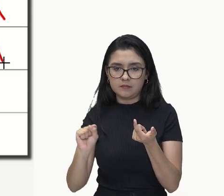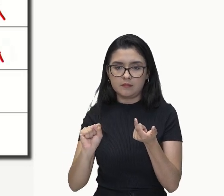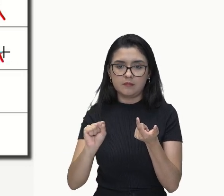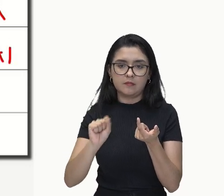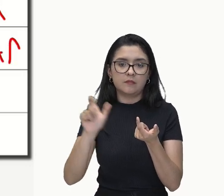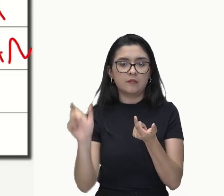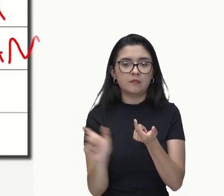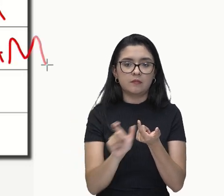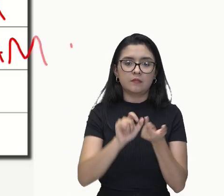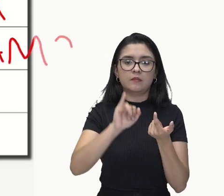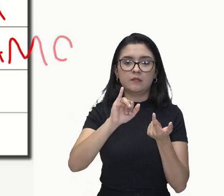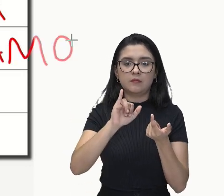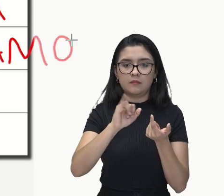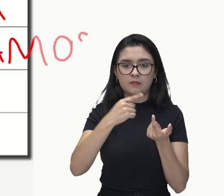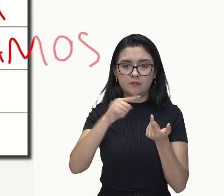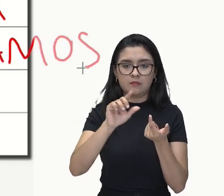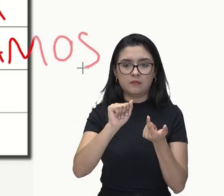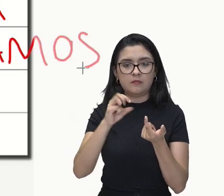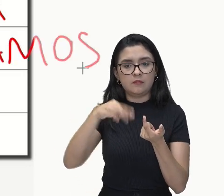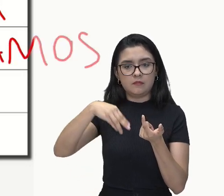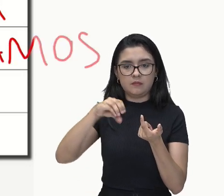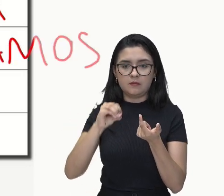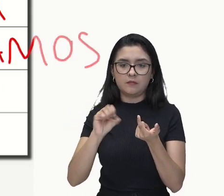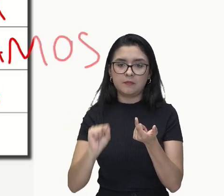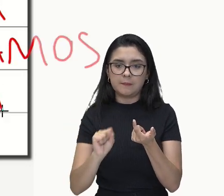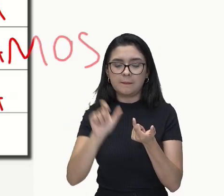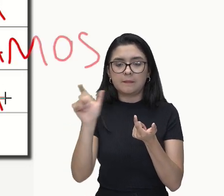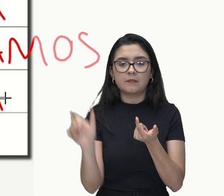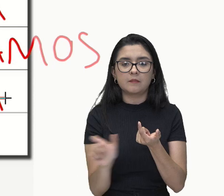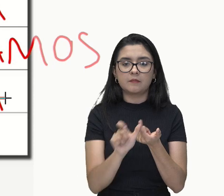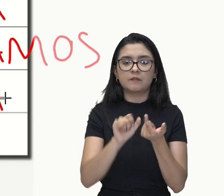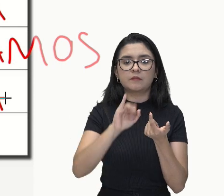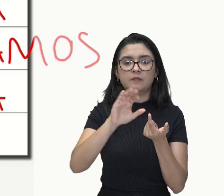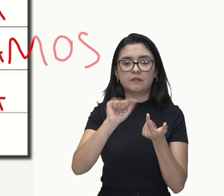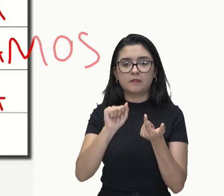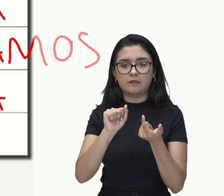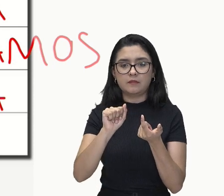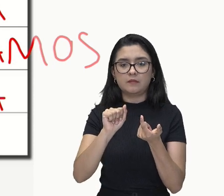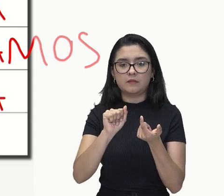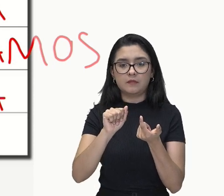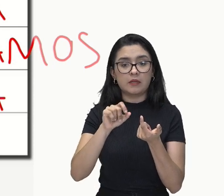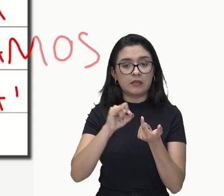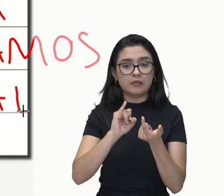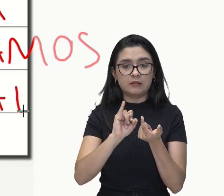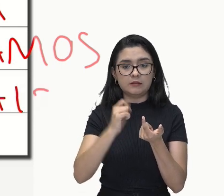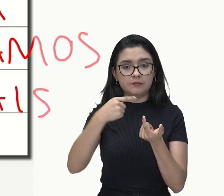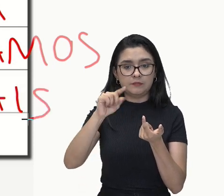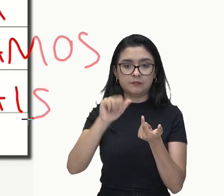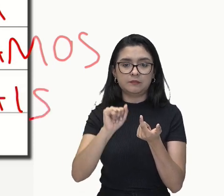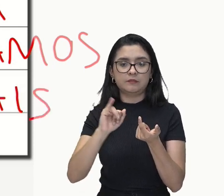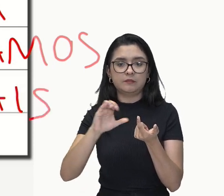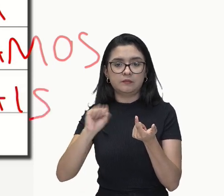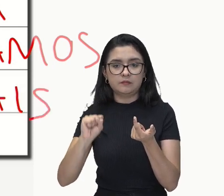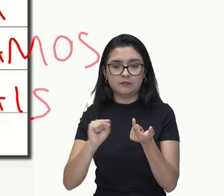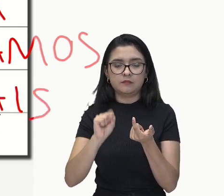nosotros bebíamos, vosotros bebíais e ellos